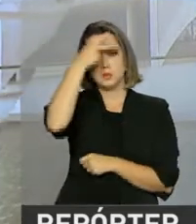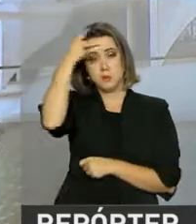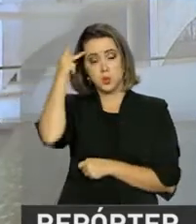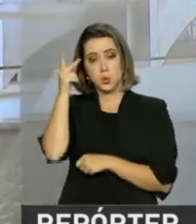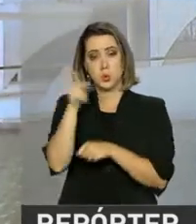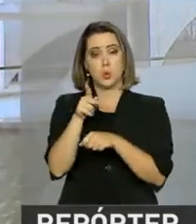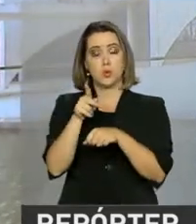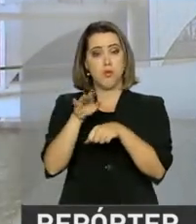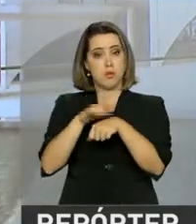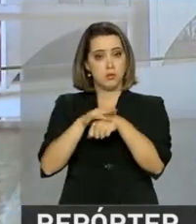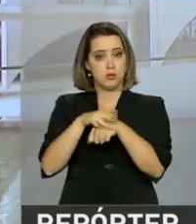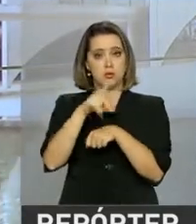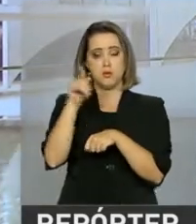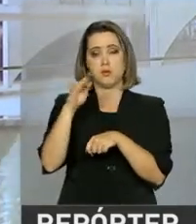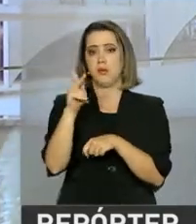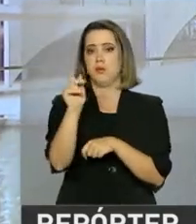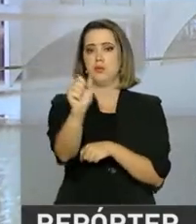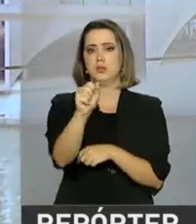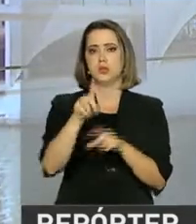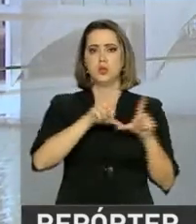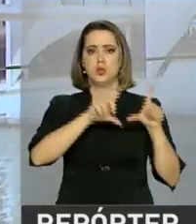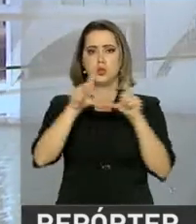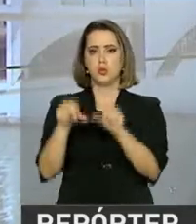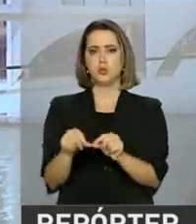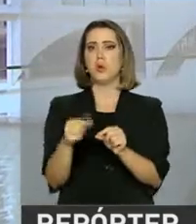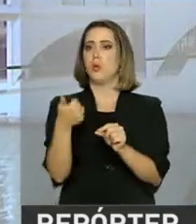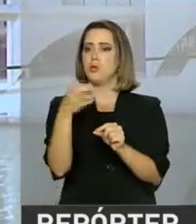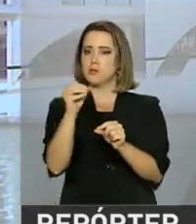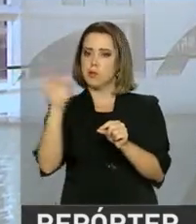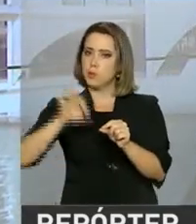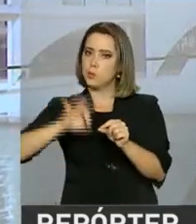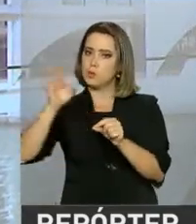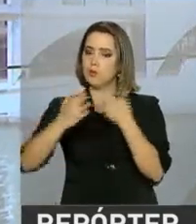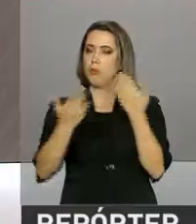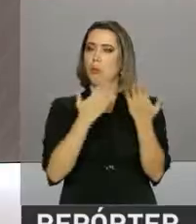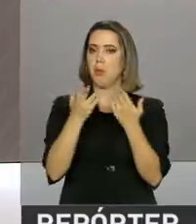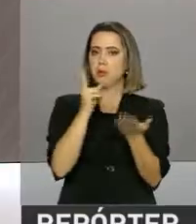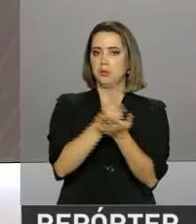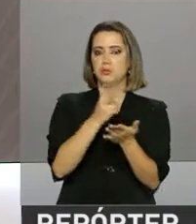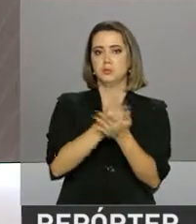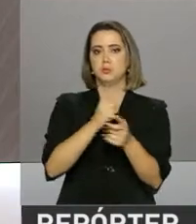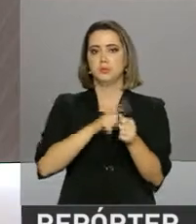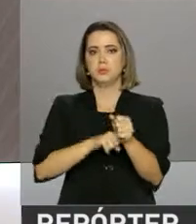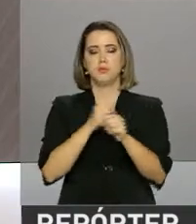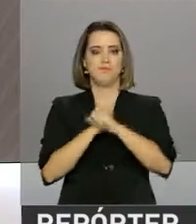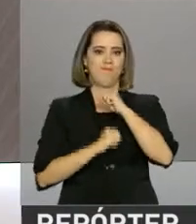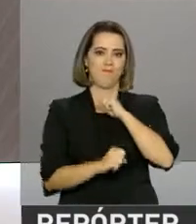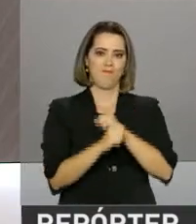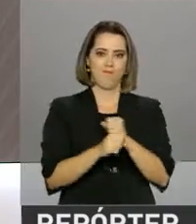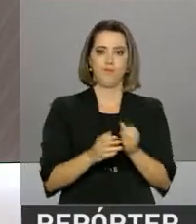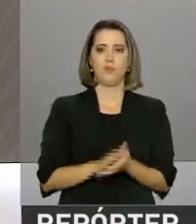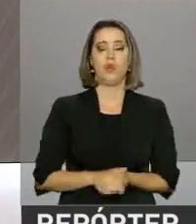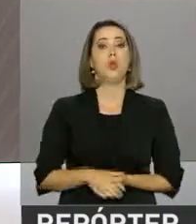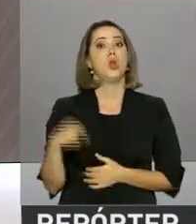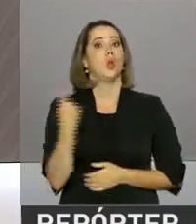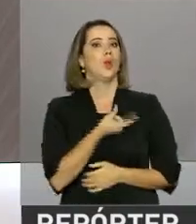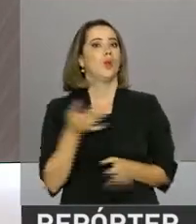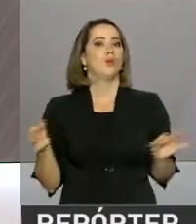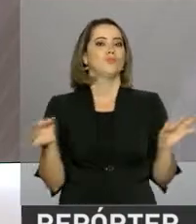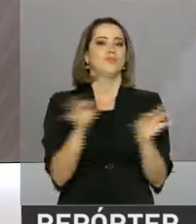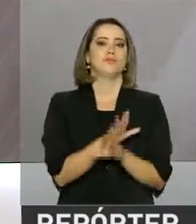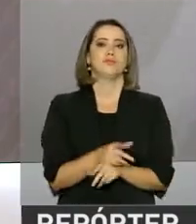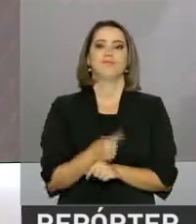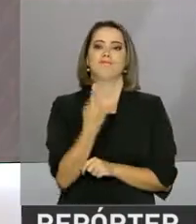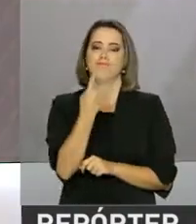uma redução de quase 100 por cento em relação ao mesmo período do ano passado a gente fica por aqui voltamos daqui uma hora